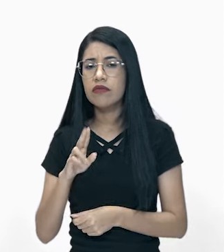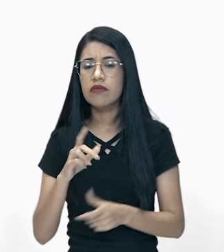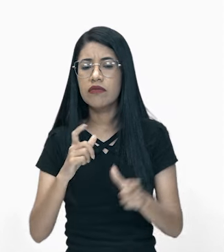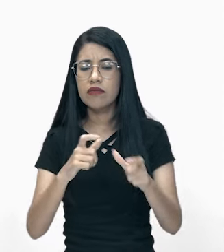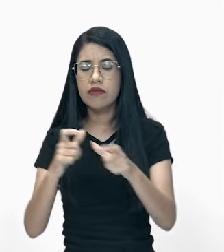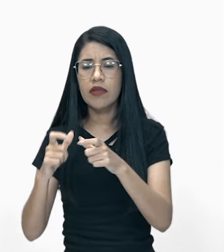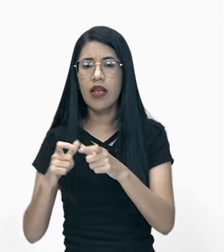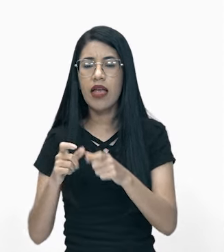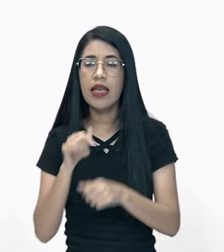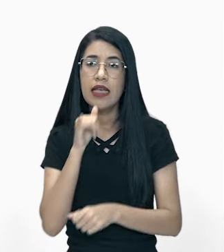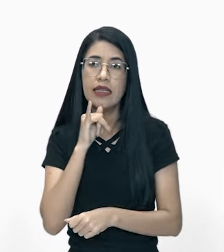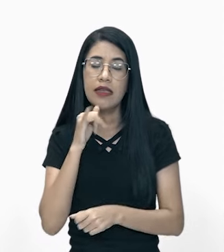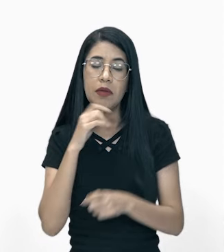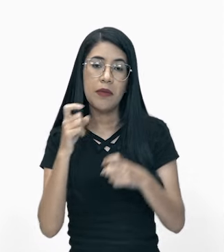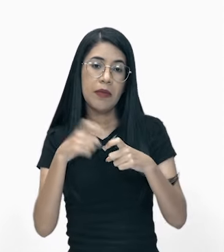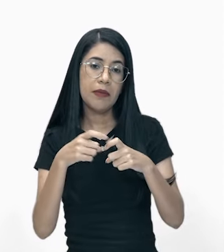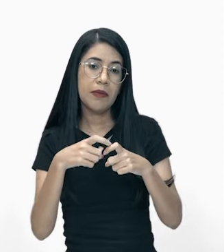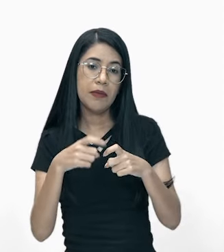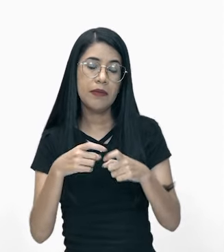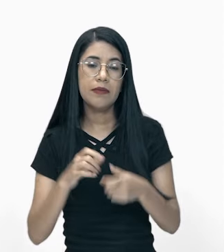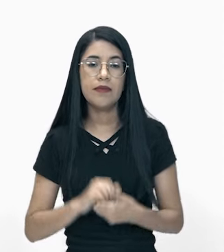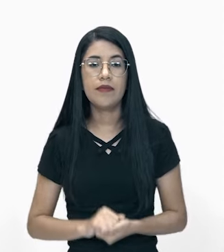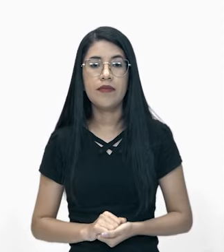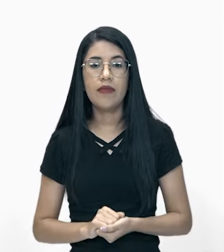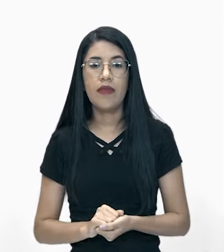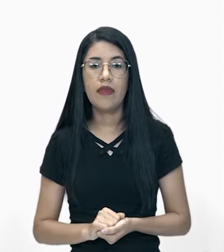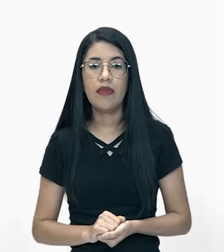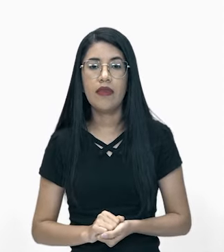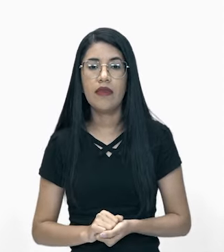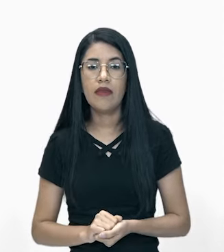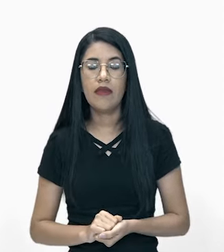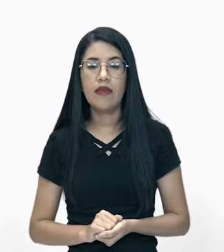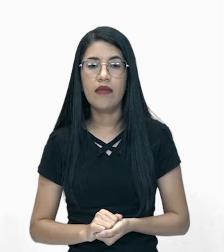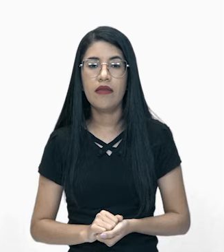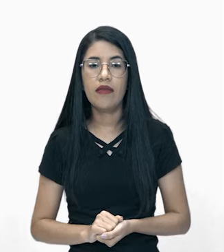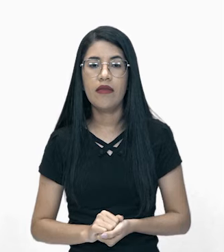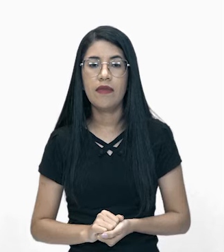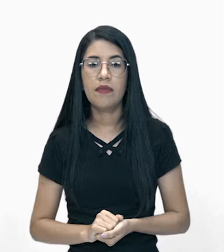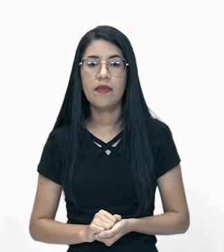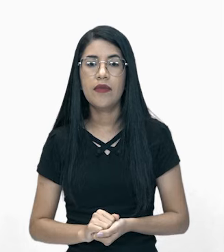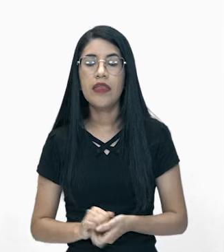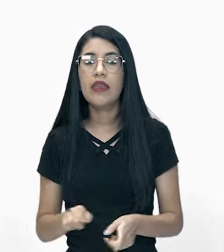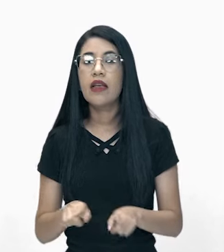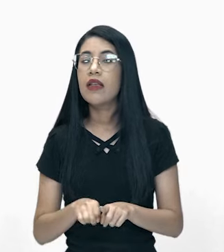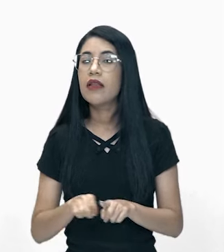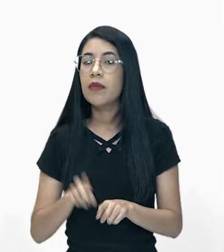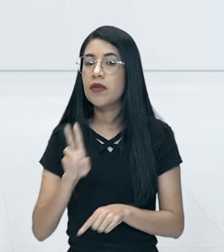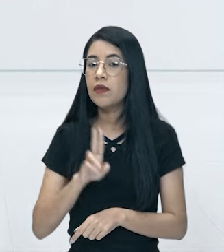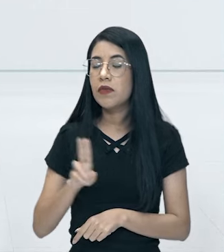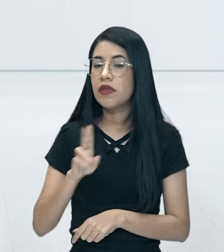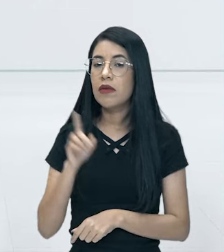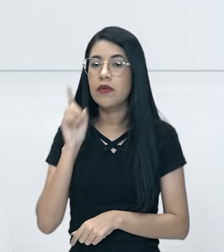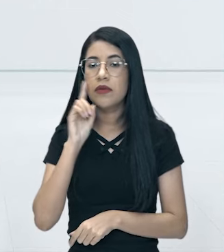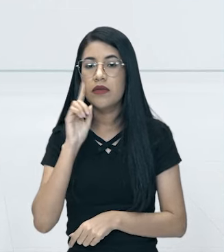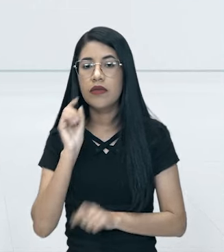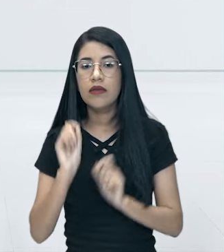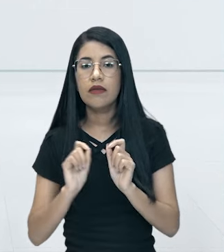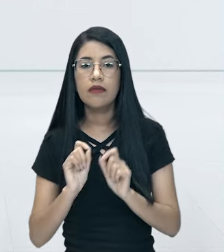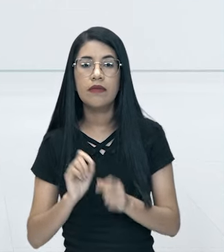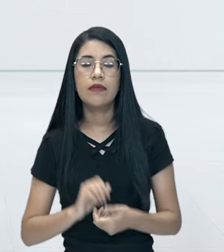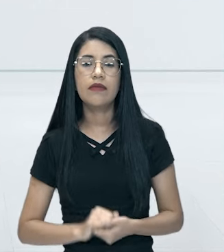Na medicina, por exemplo. No nosso cotidiano também usamos aí o infravermelho, né?